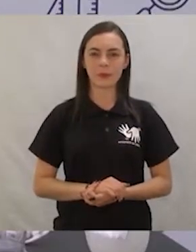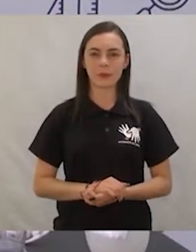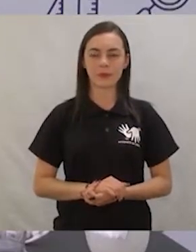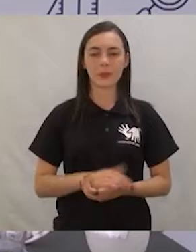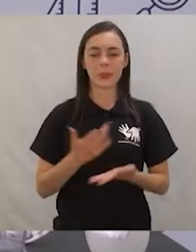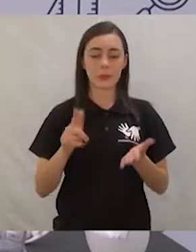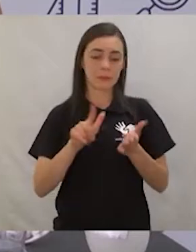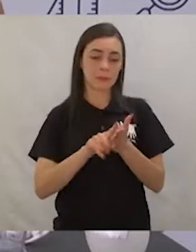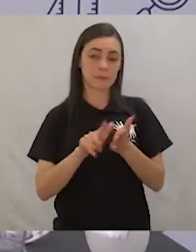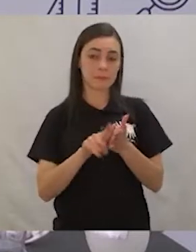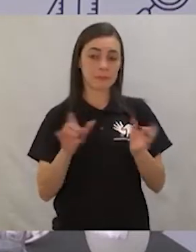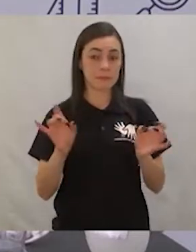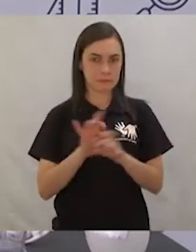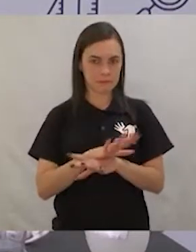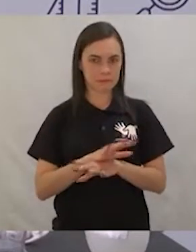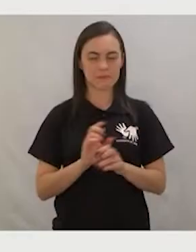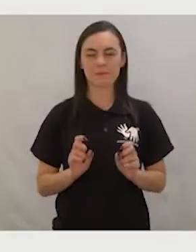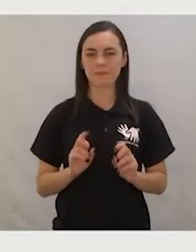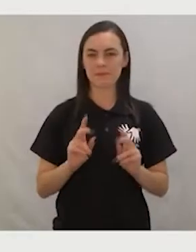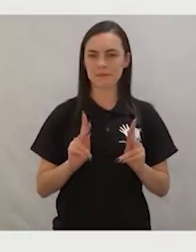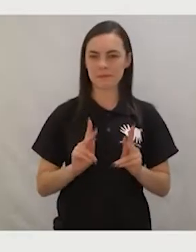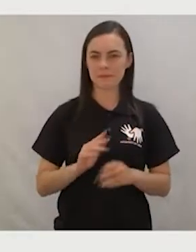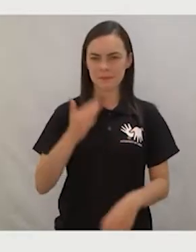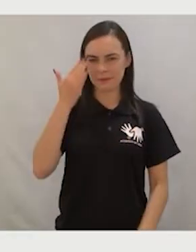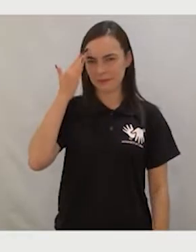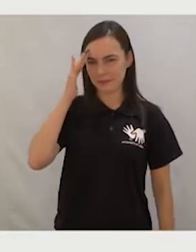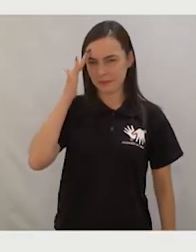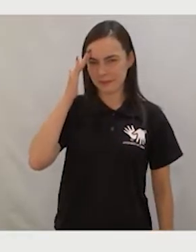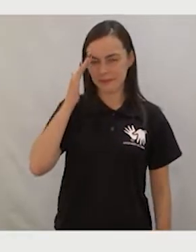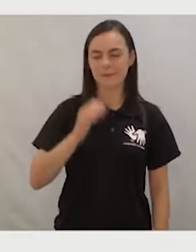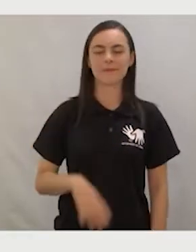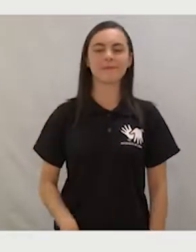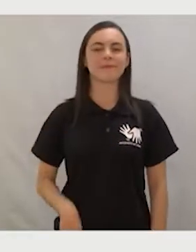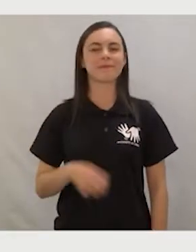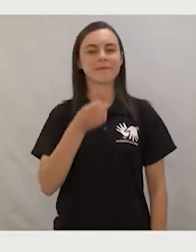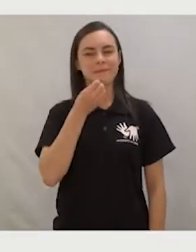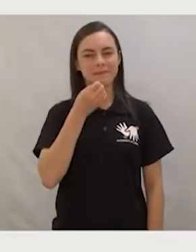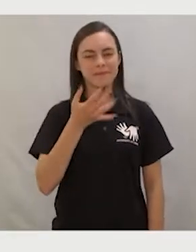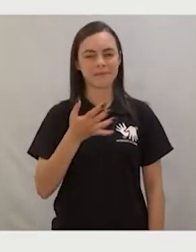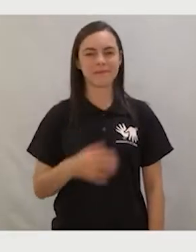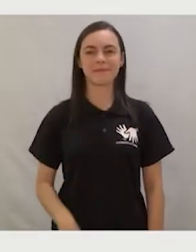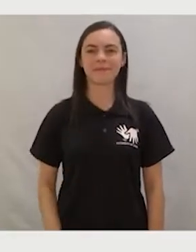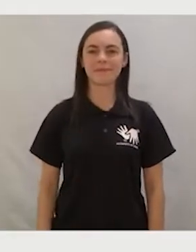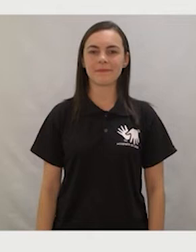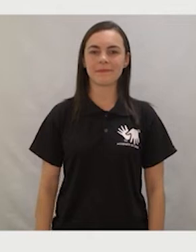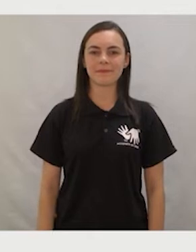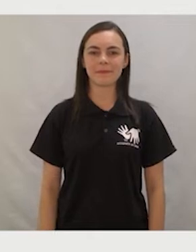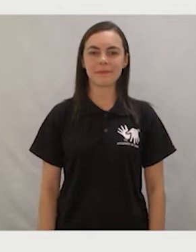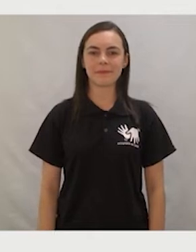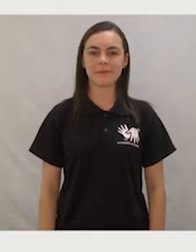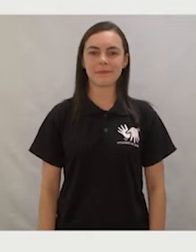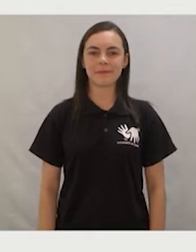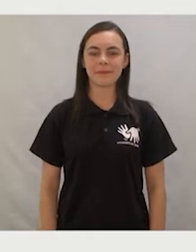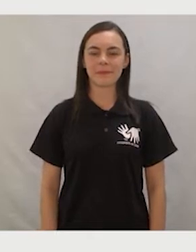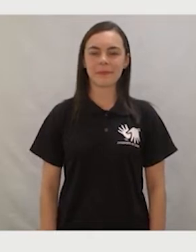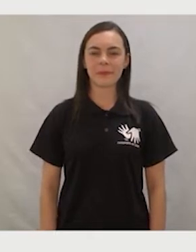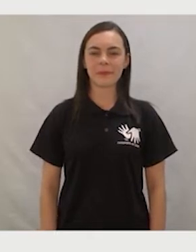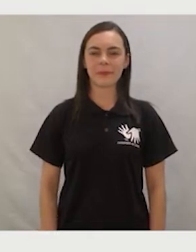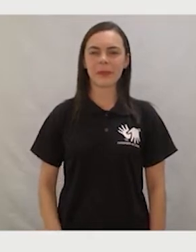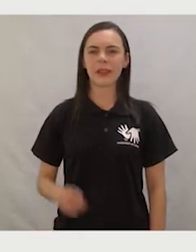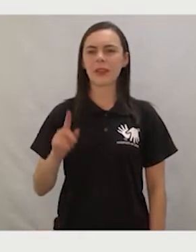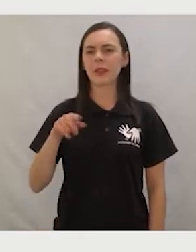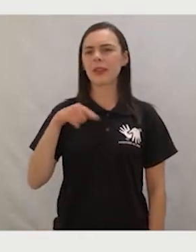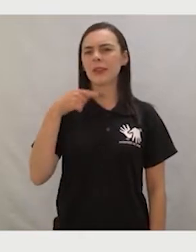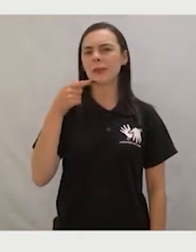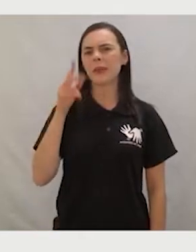E ali, né, o nosso papel. Certo? Muito bem. Entendeu, Júlio? Ai, que bom! Agora, vocês